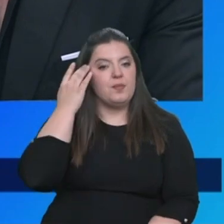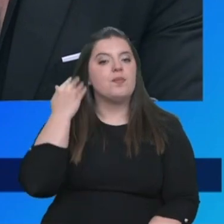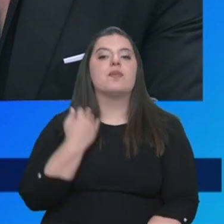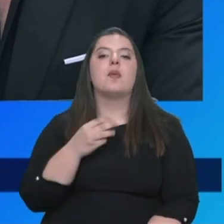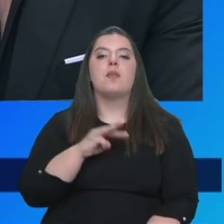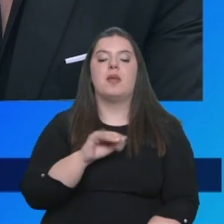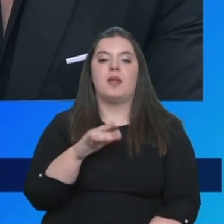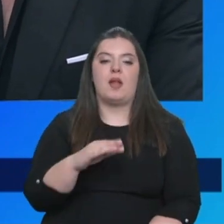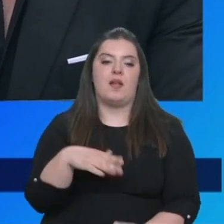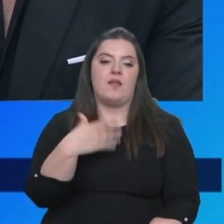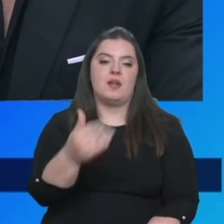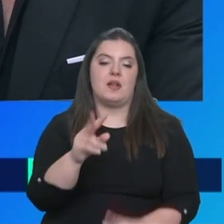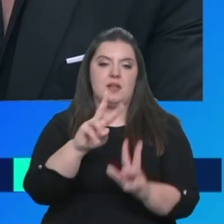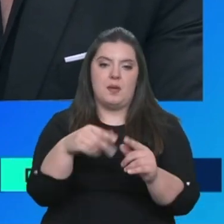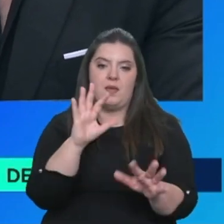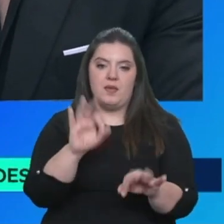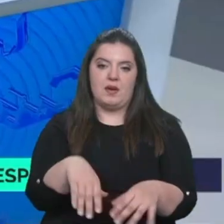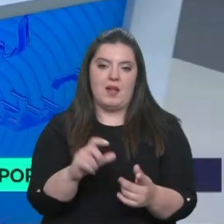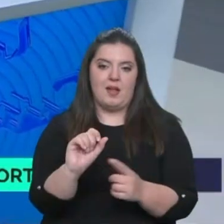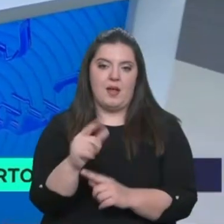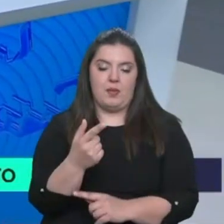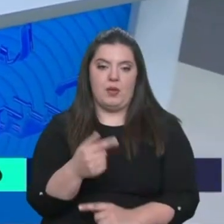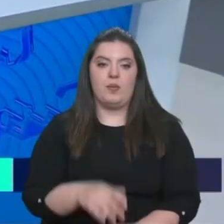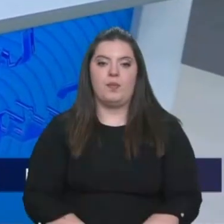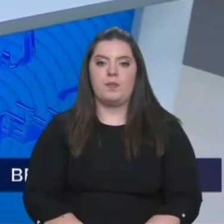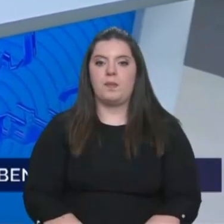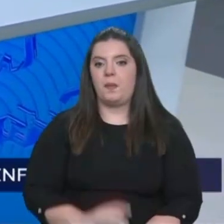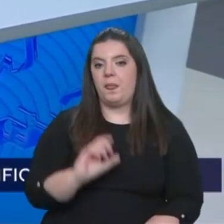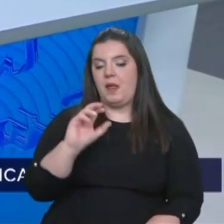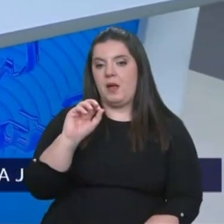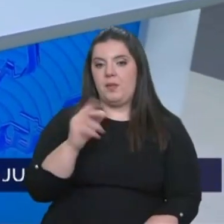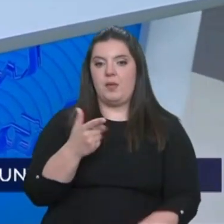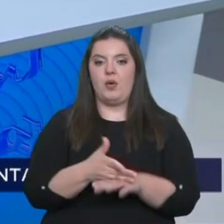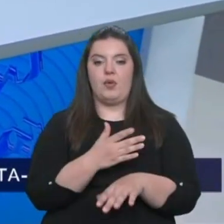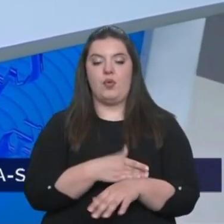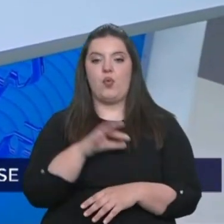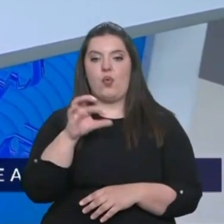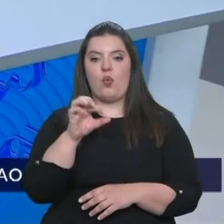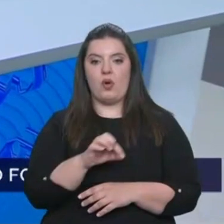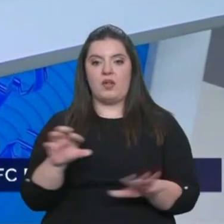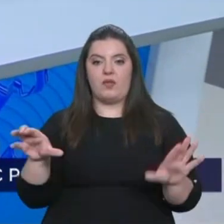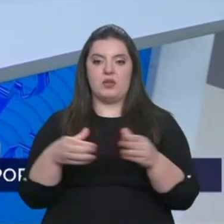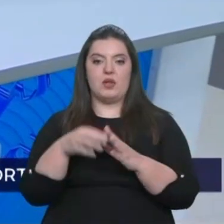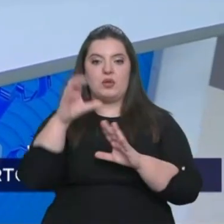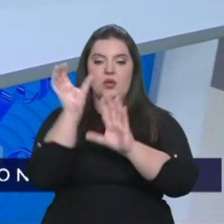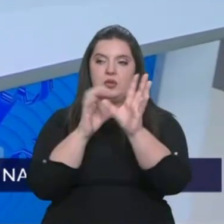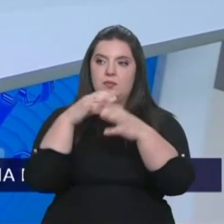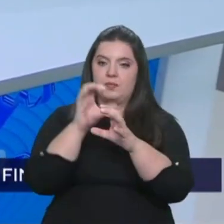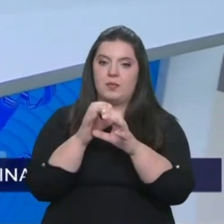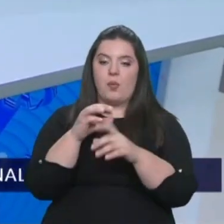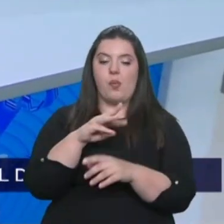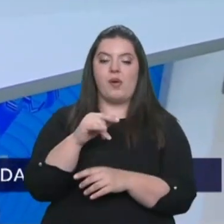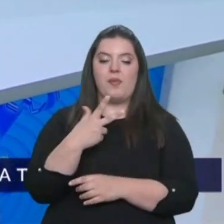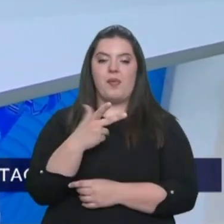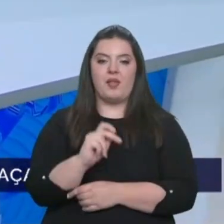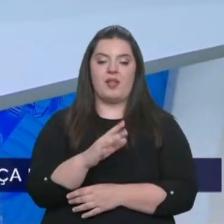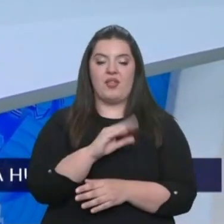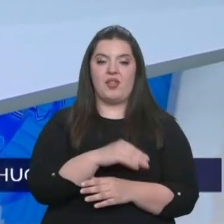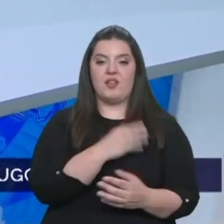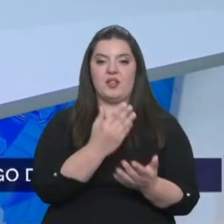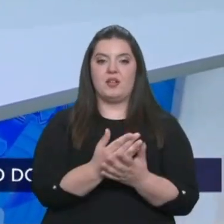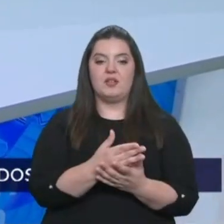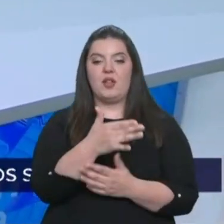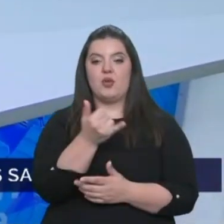Miguel, avançamos para o tema final rapidamente. Olha, primeiro nota prévia, 8ª concentração de telescópios em Moimenta da Beira, que ocorre entre 10 a